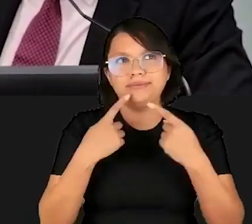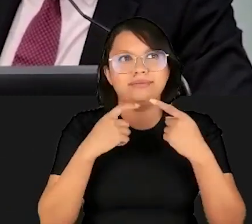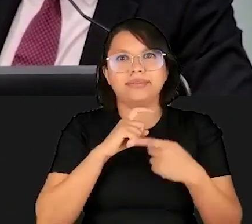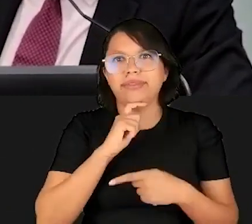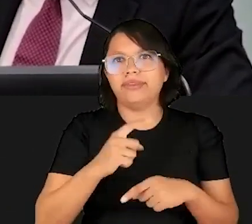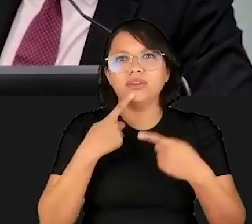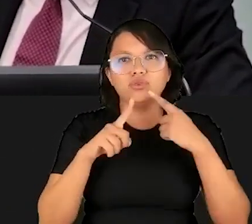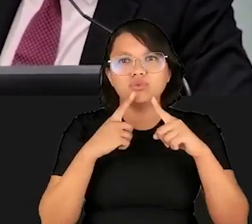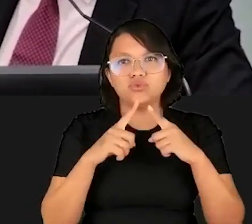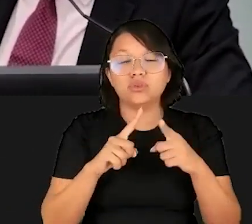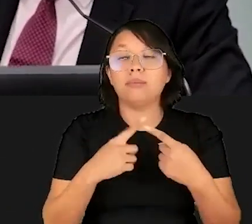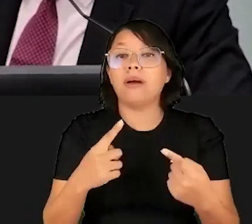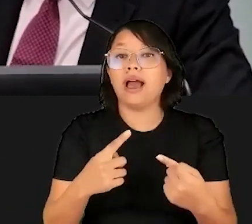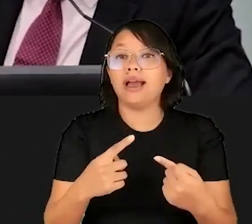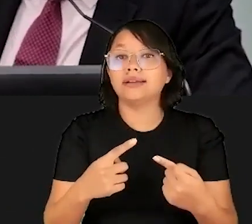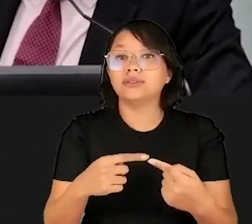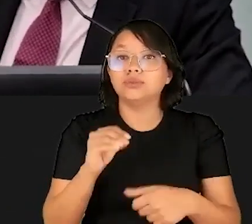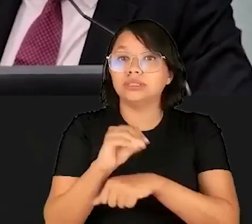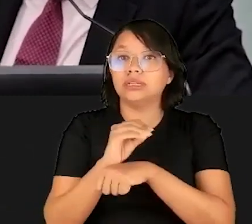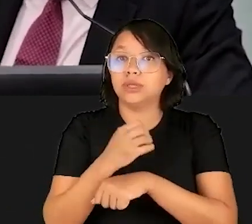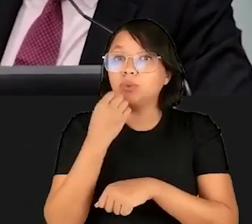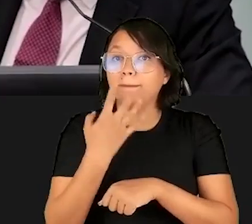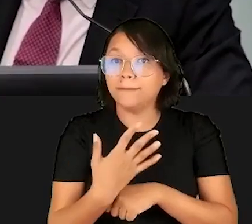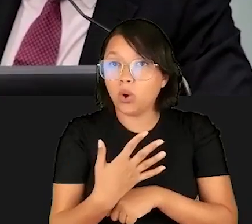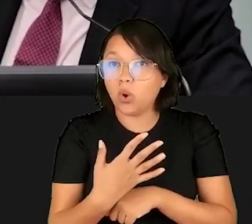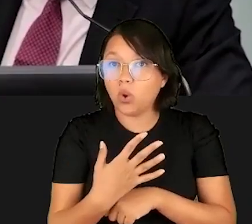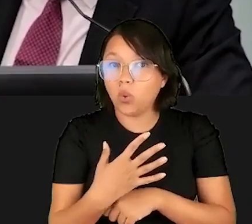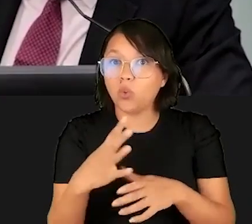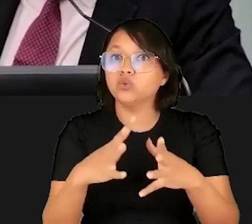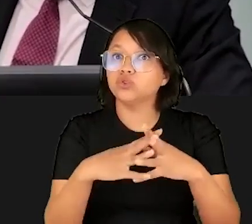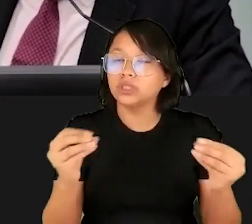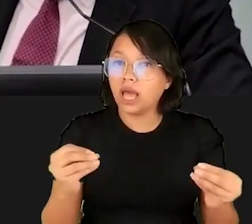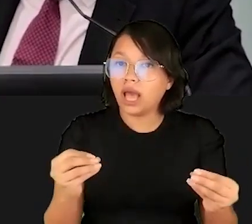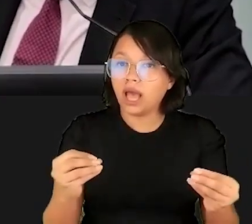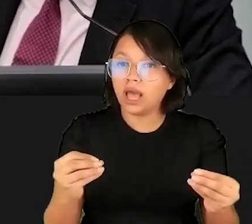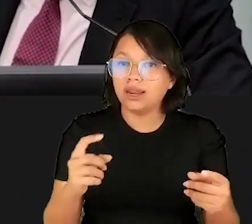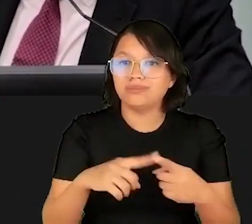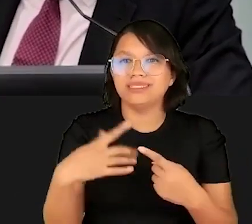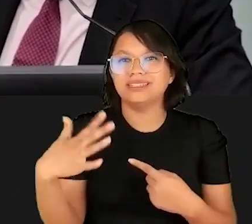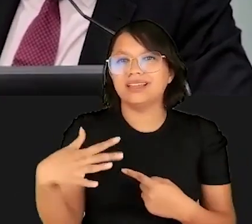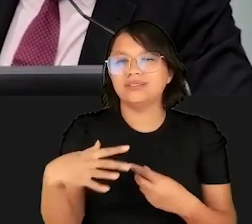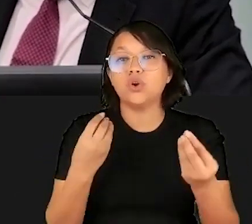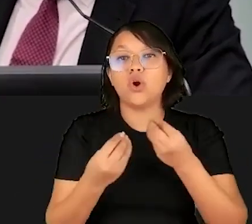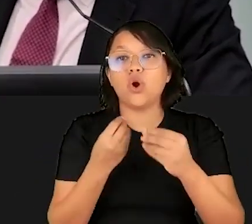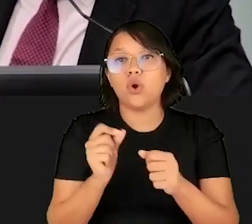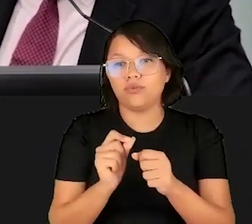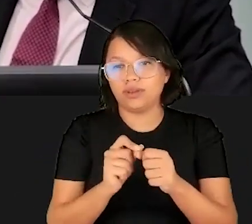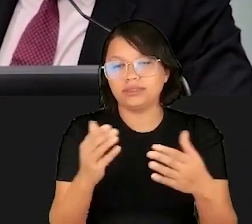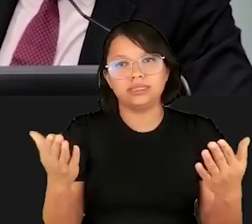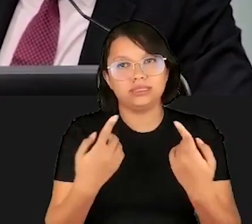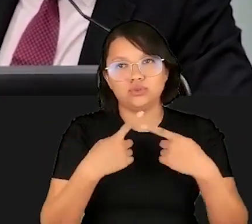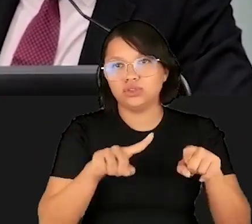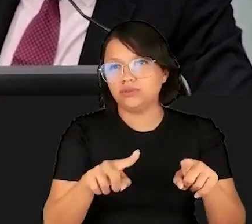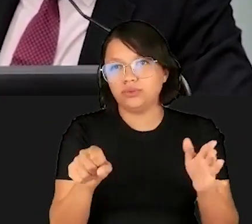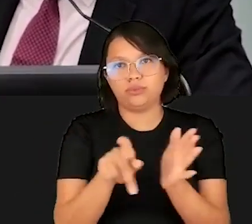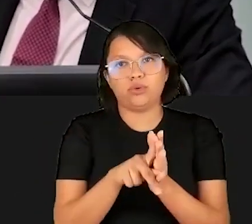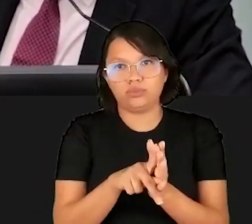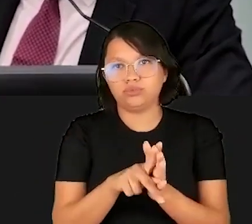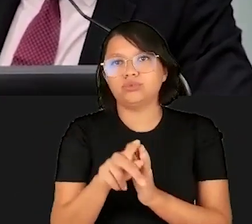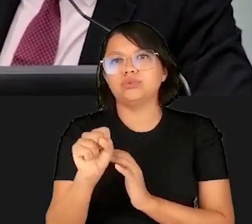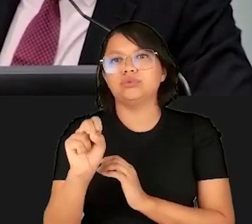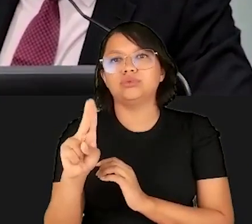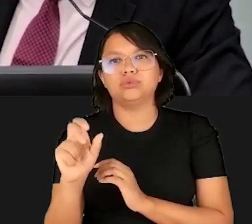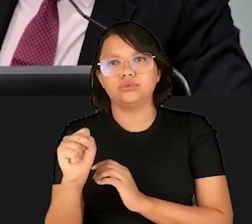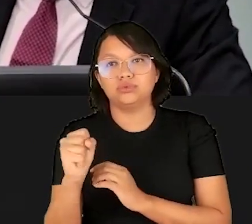é bom, ele é eficaz, mas é caríssimo. Quando que você faz essa incorporação? Esse é o desafio do SUS. E o desafio do SUS, na realidade, é o desafio